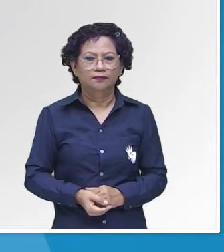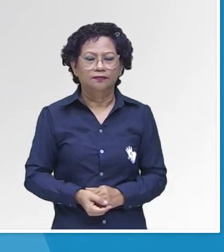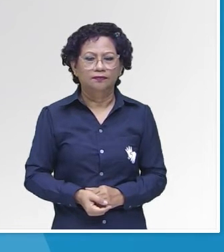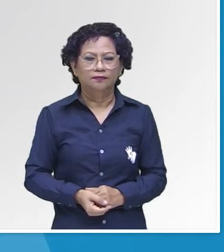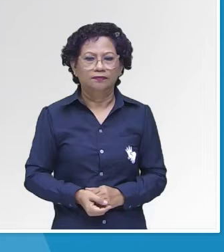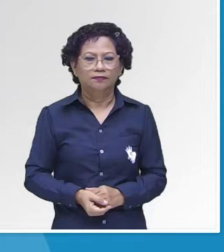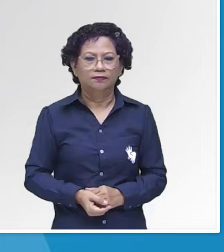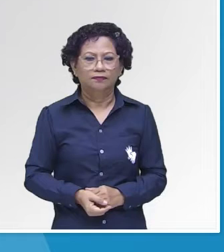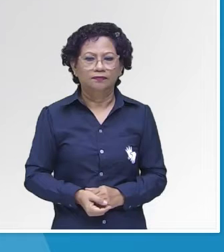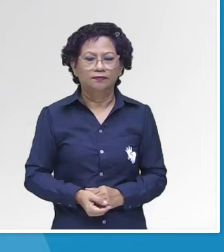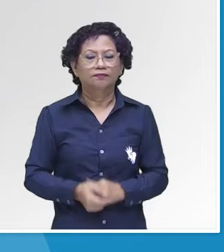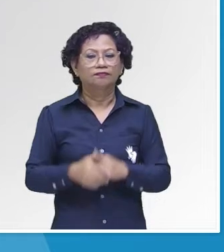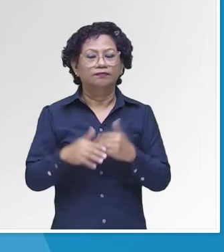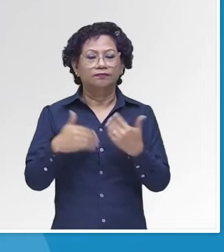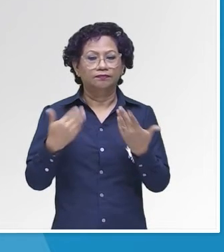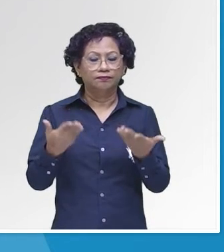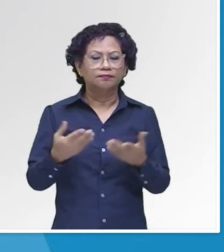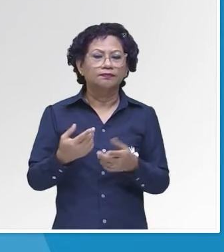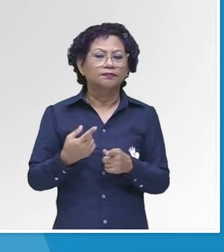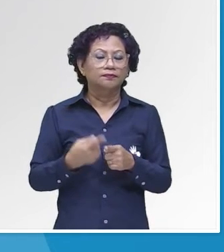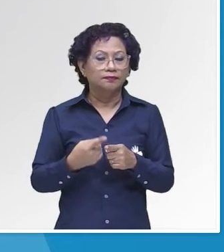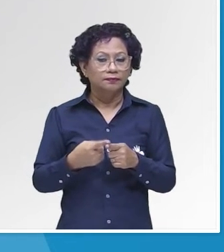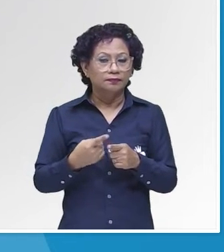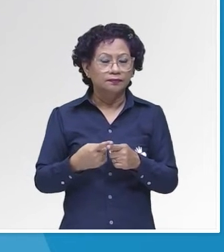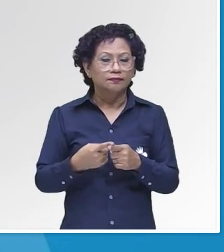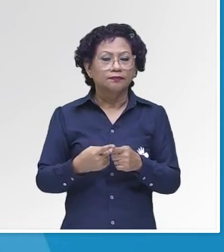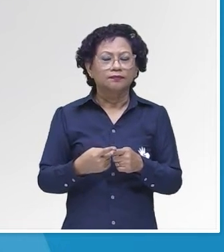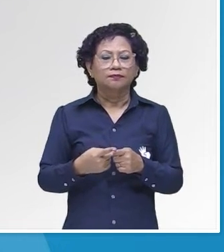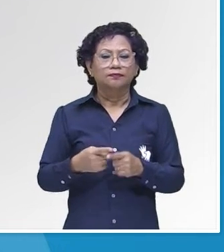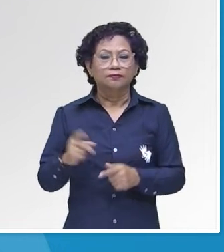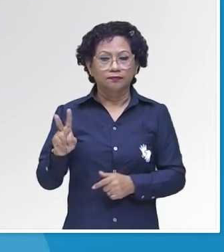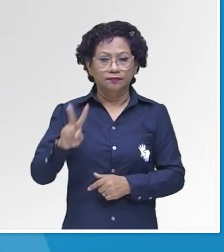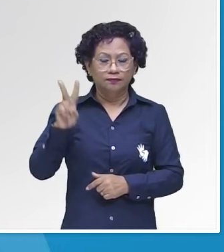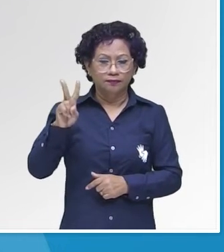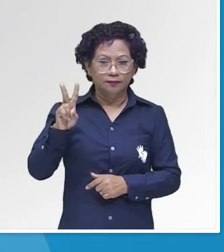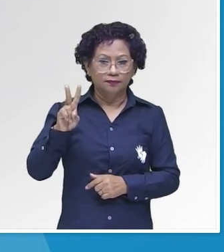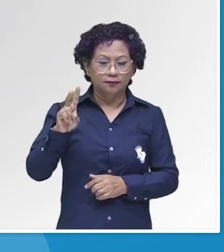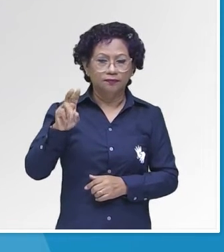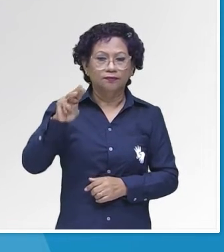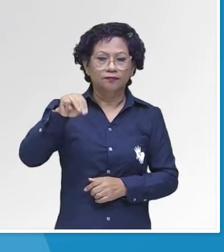Ok? Então, por quê? Baseado nos valores da média